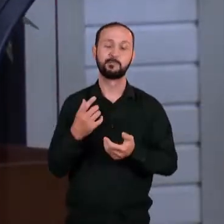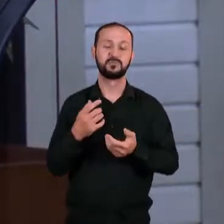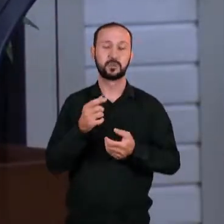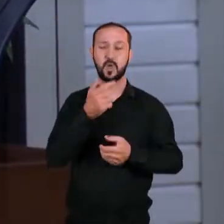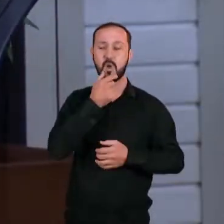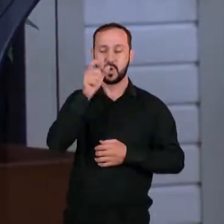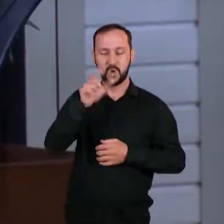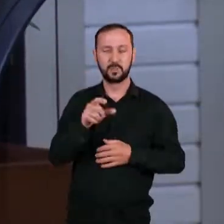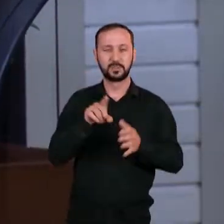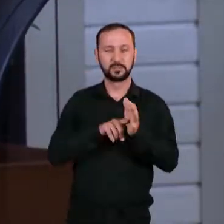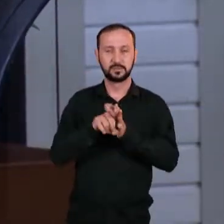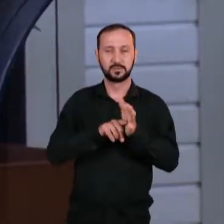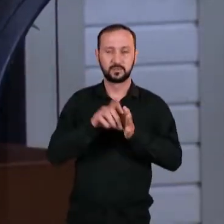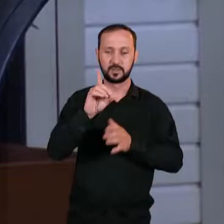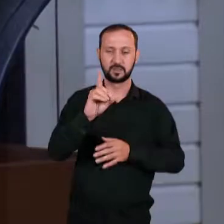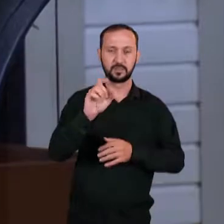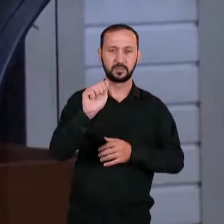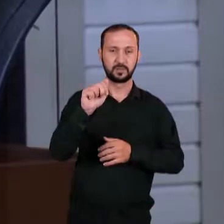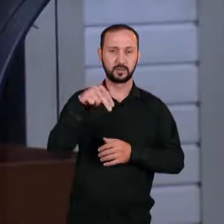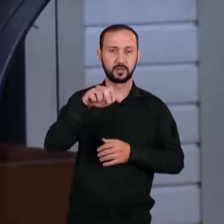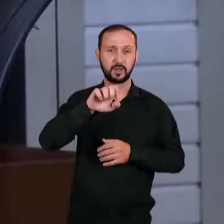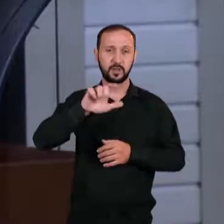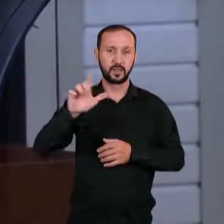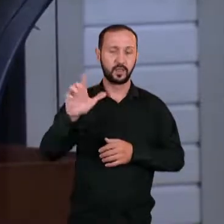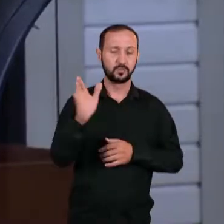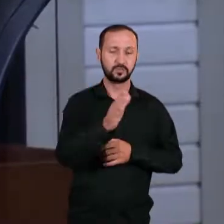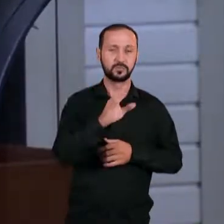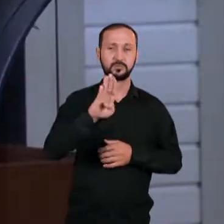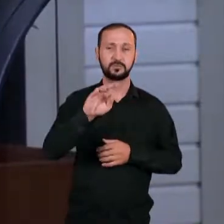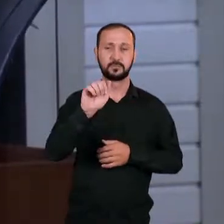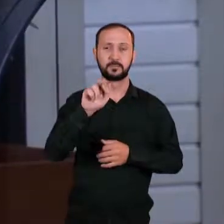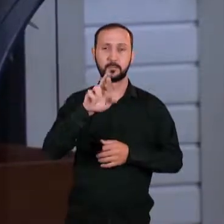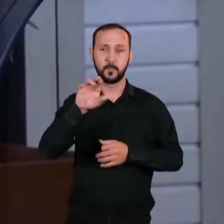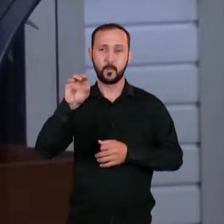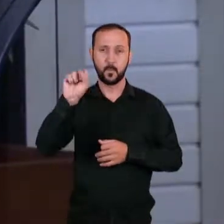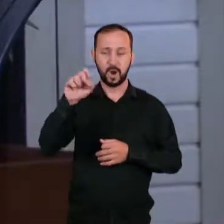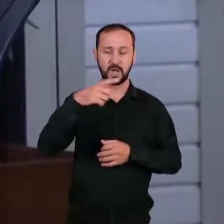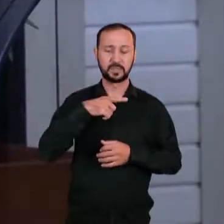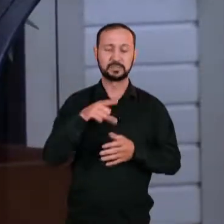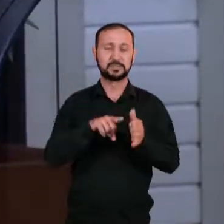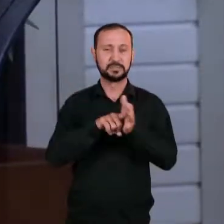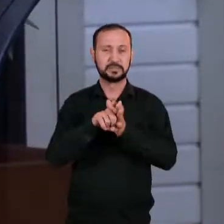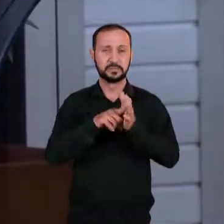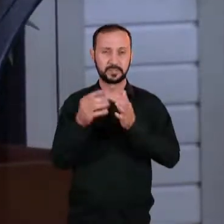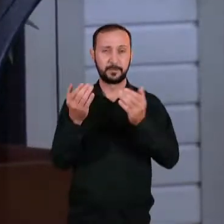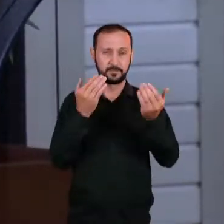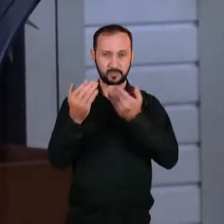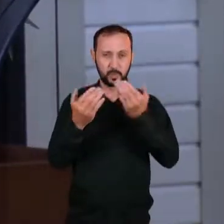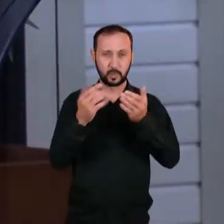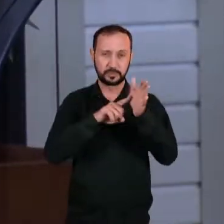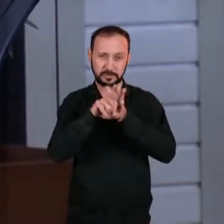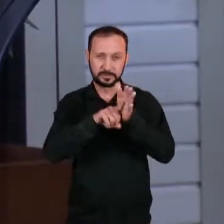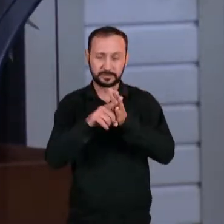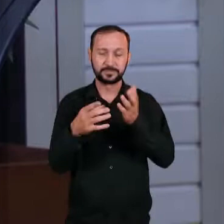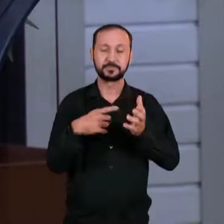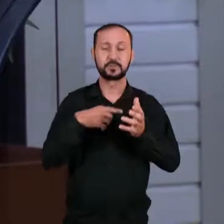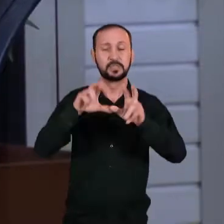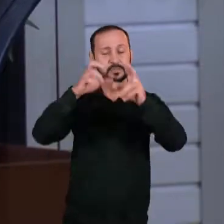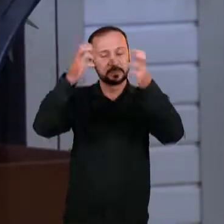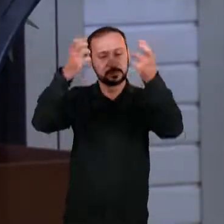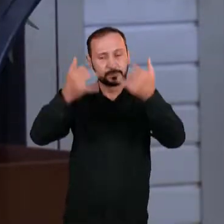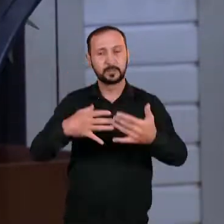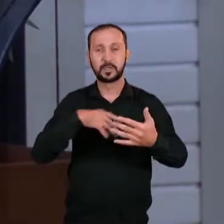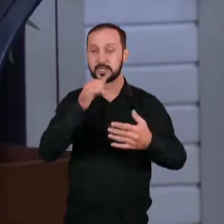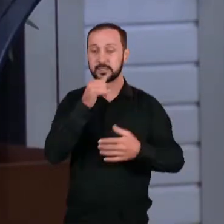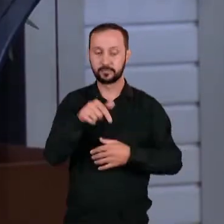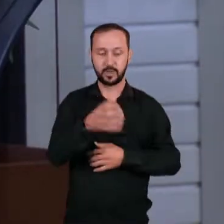estudioso, né, do assunto, o Dr. Daniel de Barros, que ele é o chefe do HC, no Instituto de Forense, que ele brinca que, assim, às vezes uma criança tirou